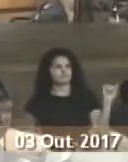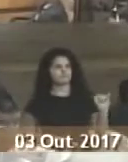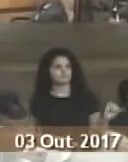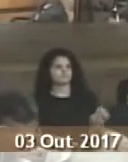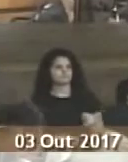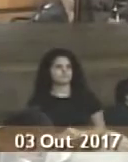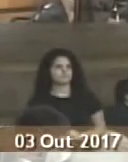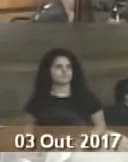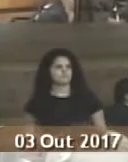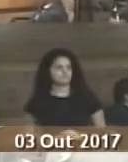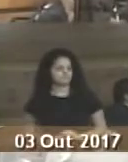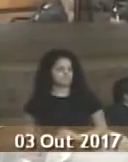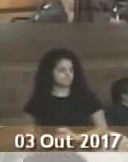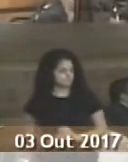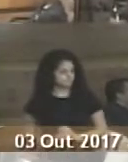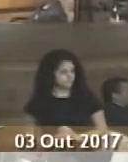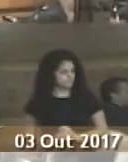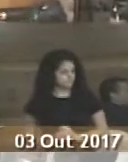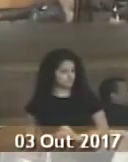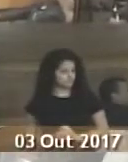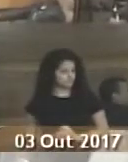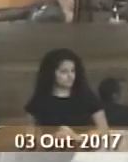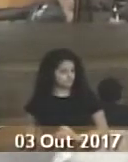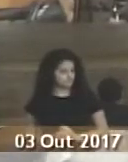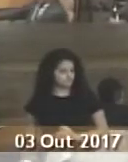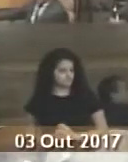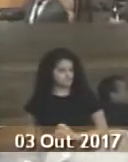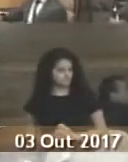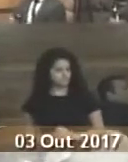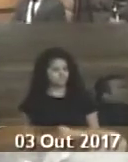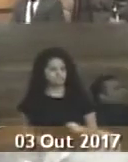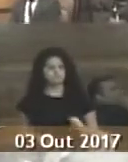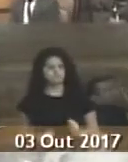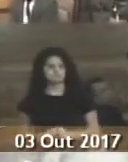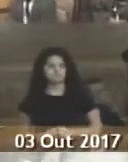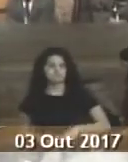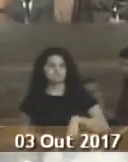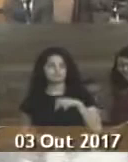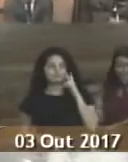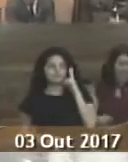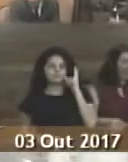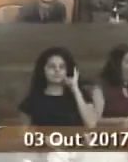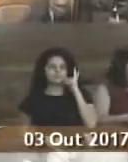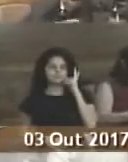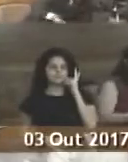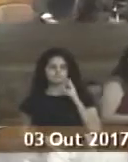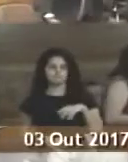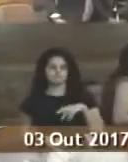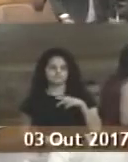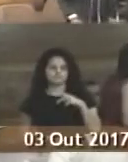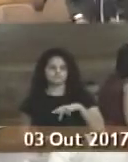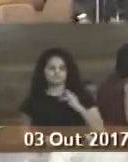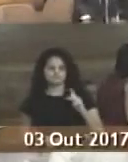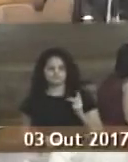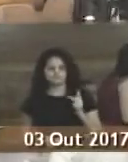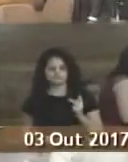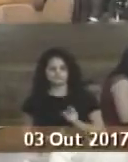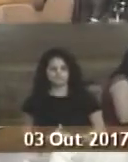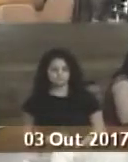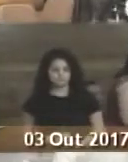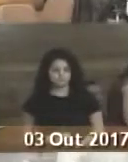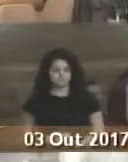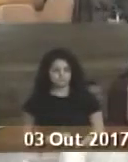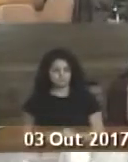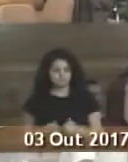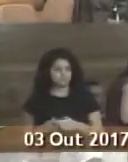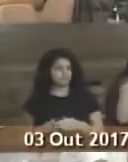do Nascimento, em atendimento às moções de autoria do novo vereador Elinho do Sindicato. Solicito ao vereador que adentre